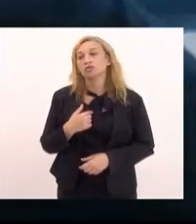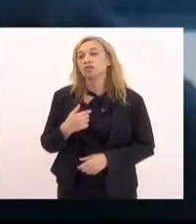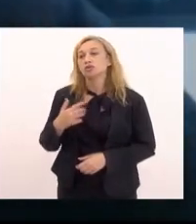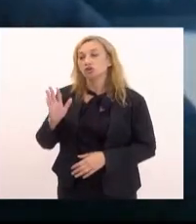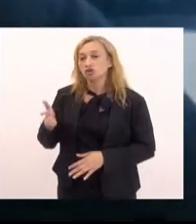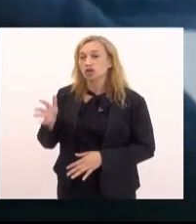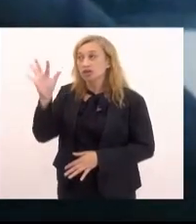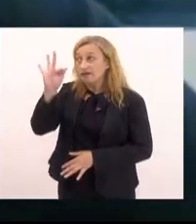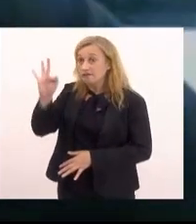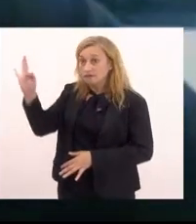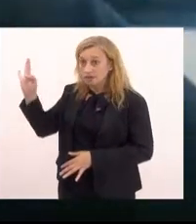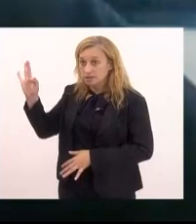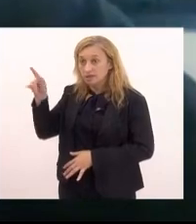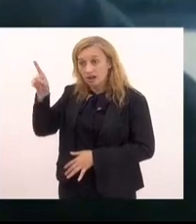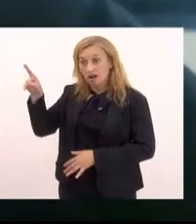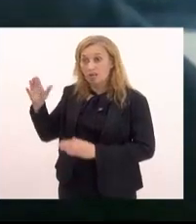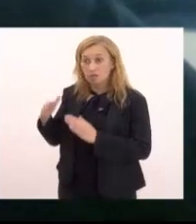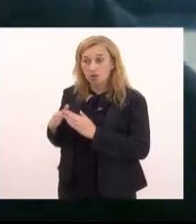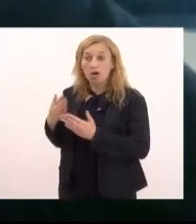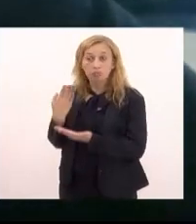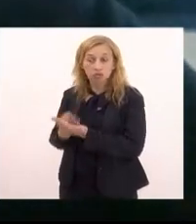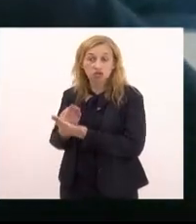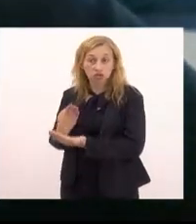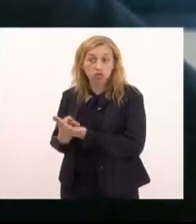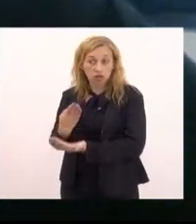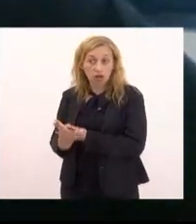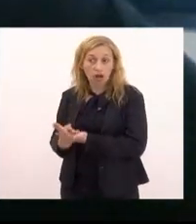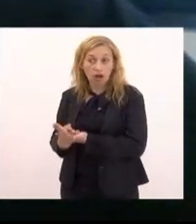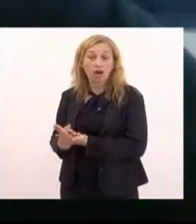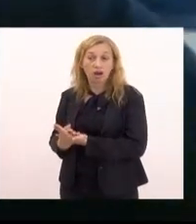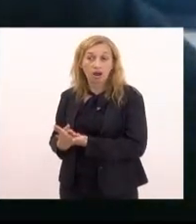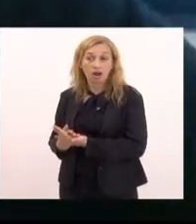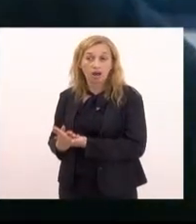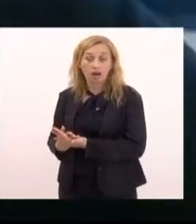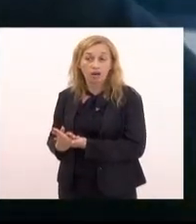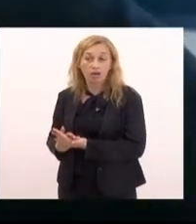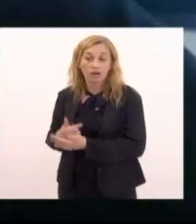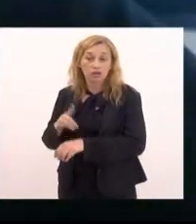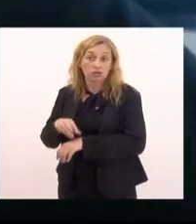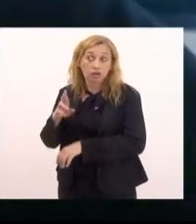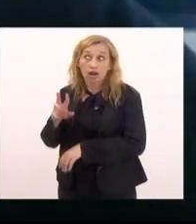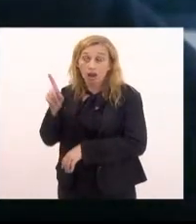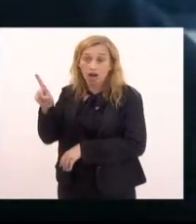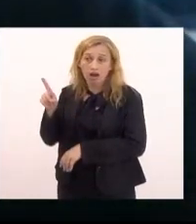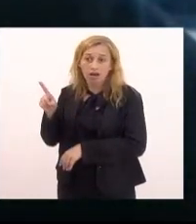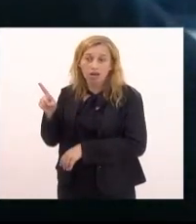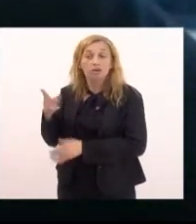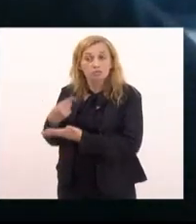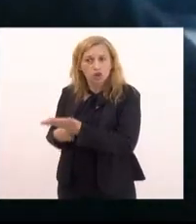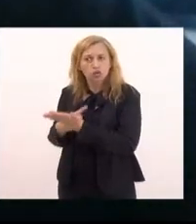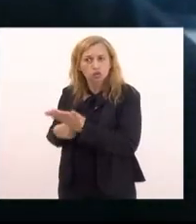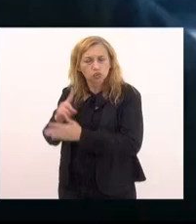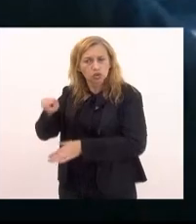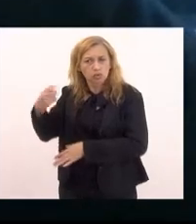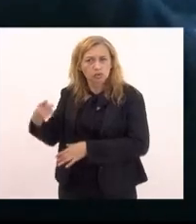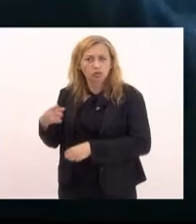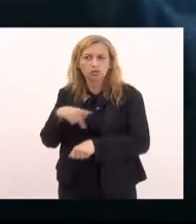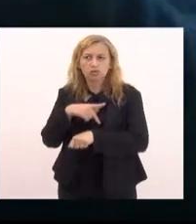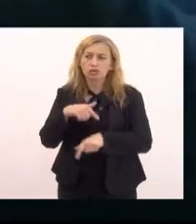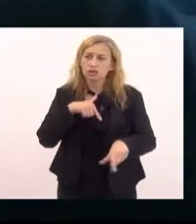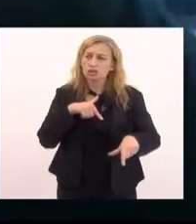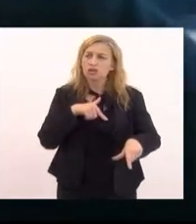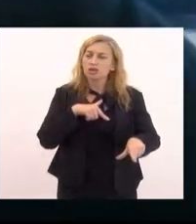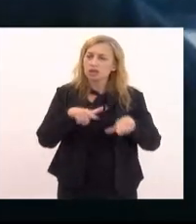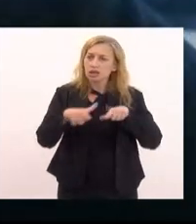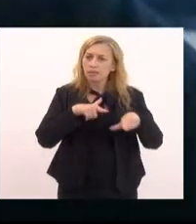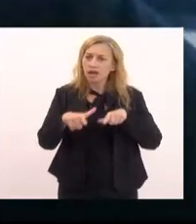exilado em Portugal, pude estudar, pude me doutorar. Isso depois me ajudou no meu trabalho de ministro do